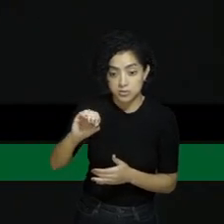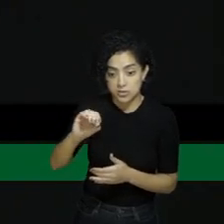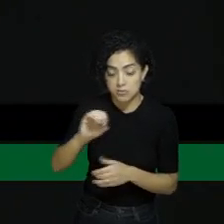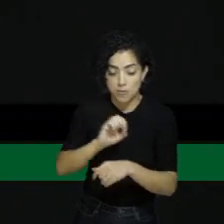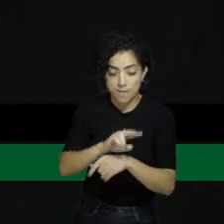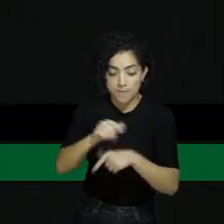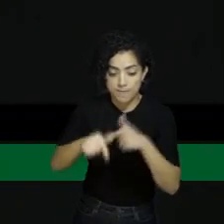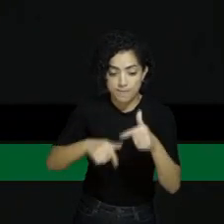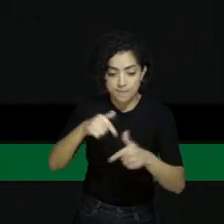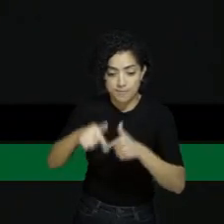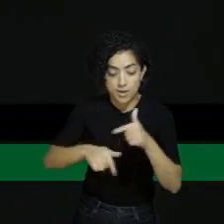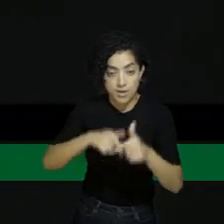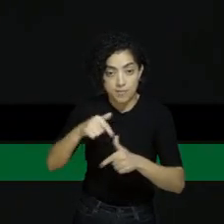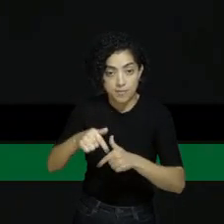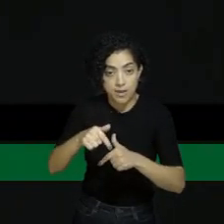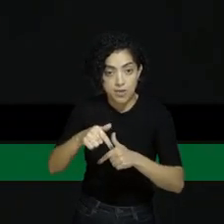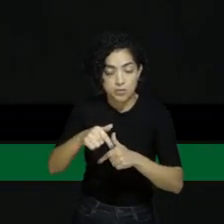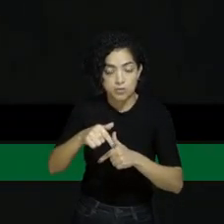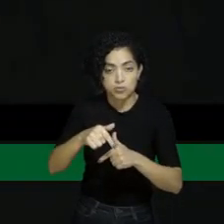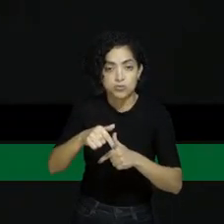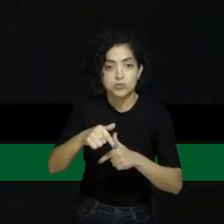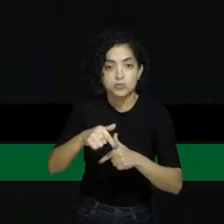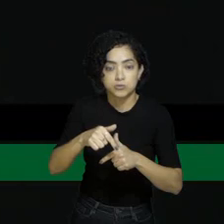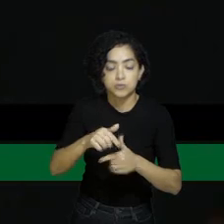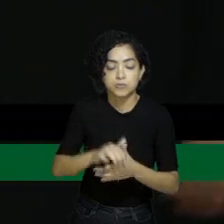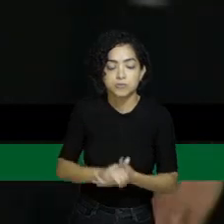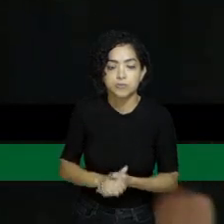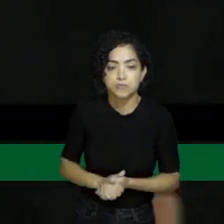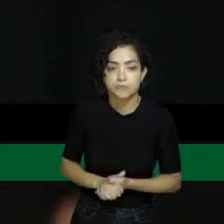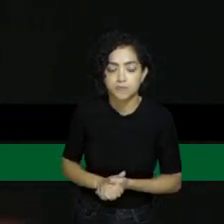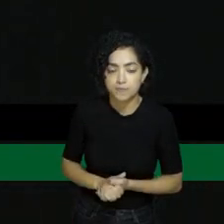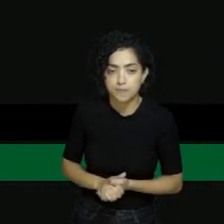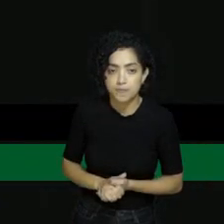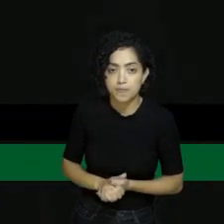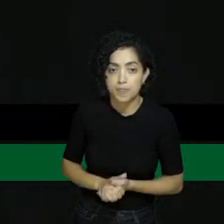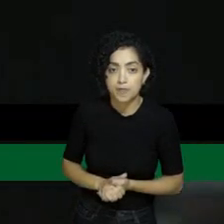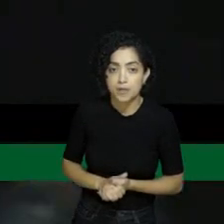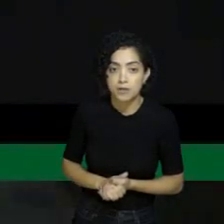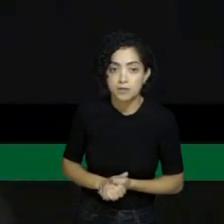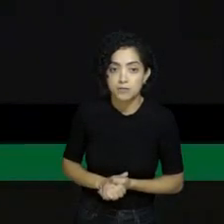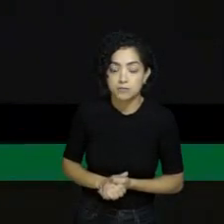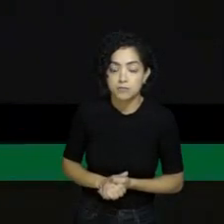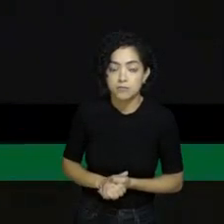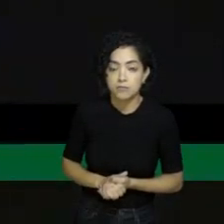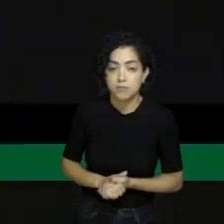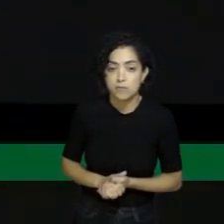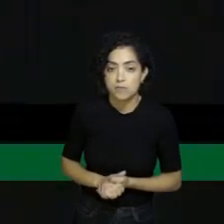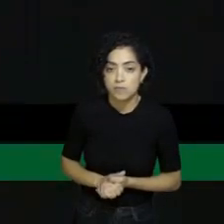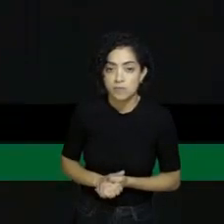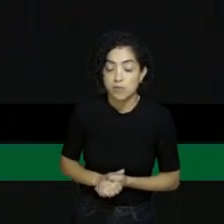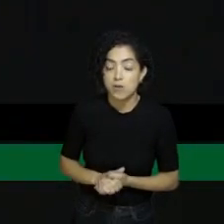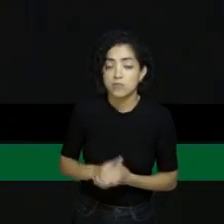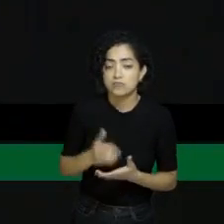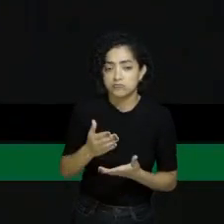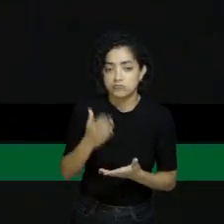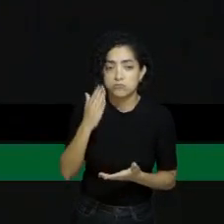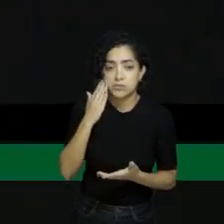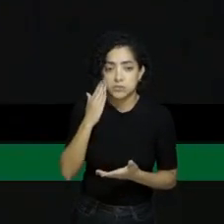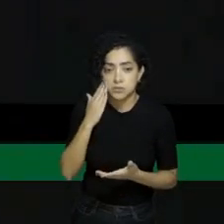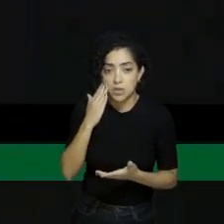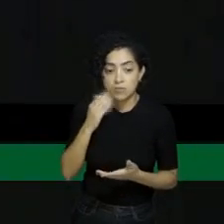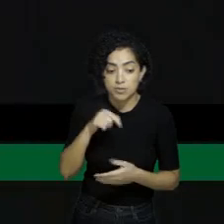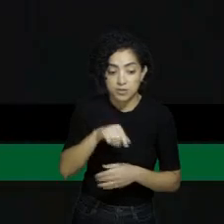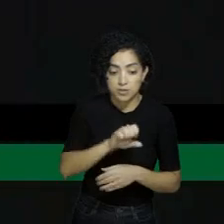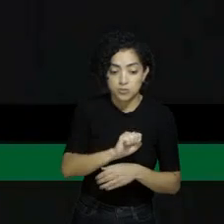empregos diretos e indiretos. E não é para menos. Todo mundo sabe que Santa